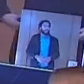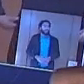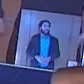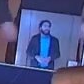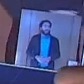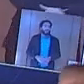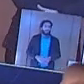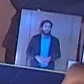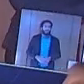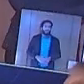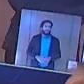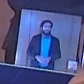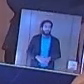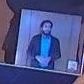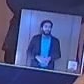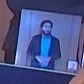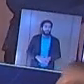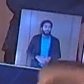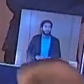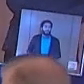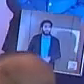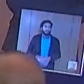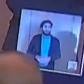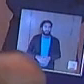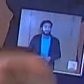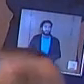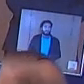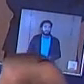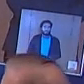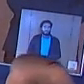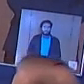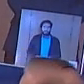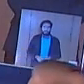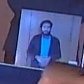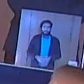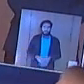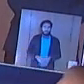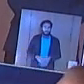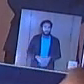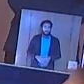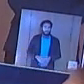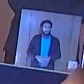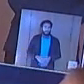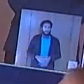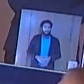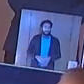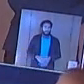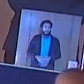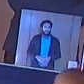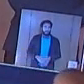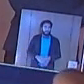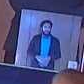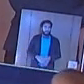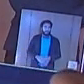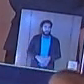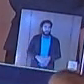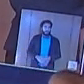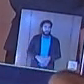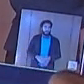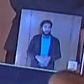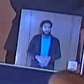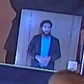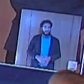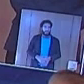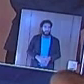seja possível compartilhar nesse momento, justamente para não atrapalhar, né, o andamento, mas acho que esse primeiro